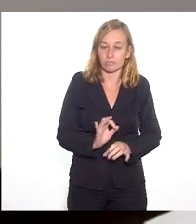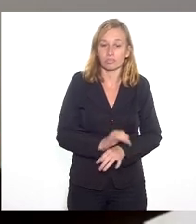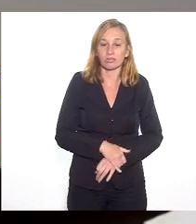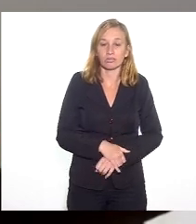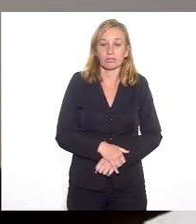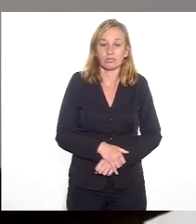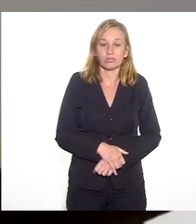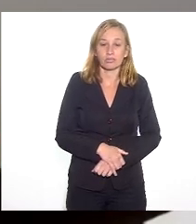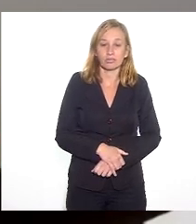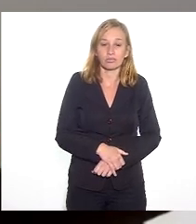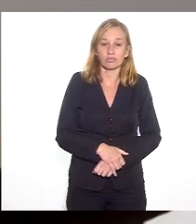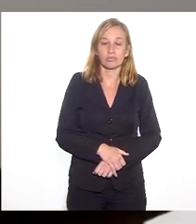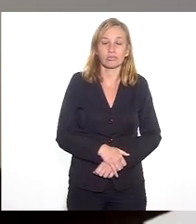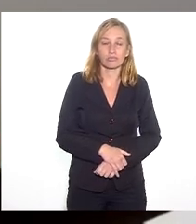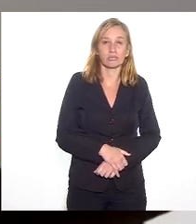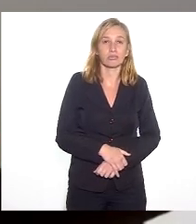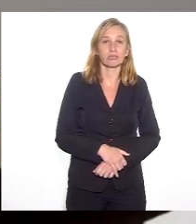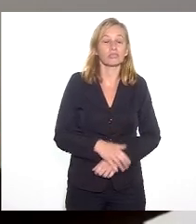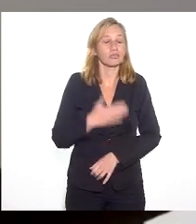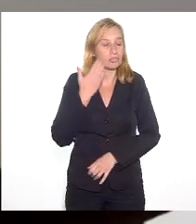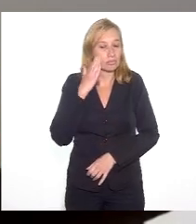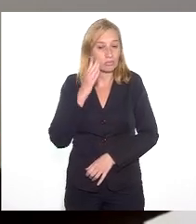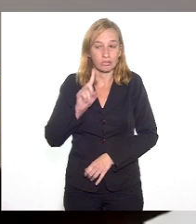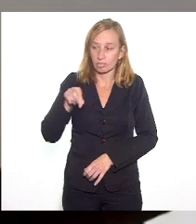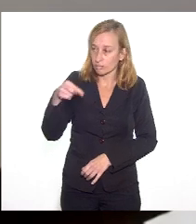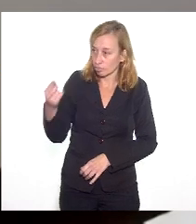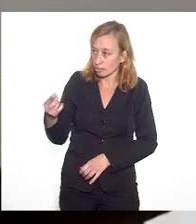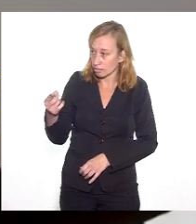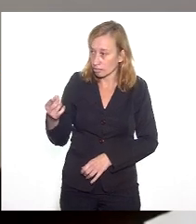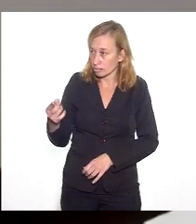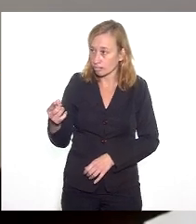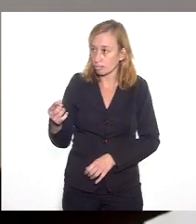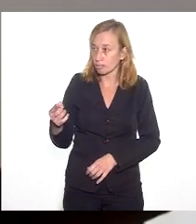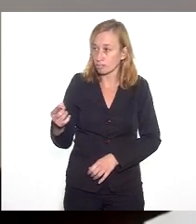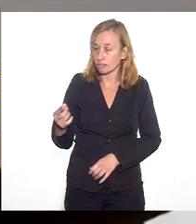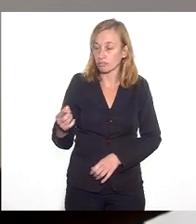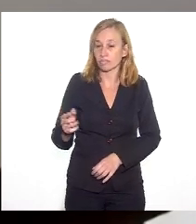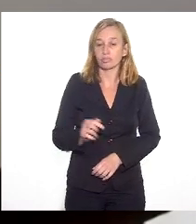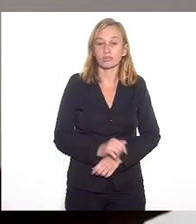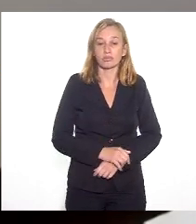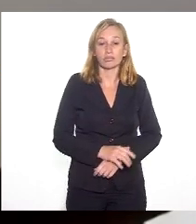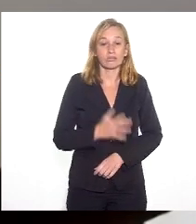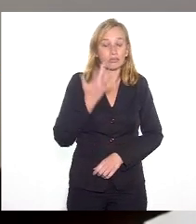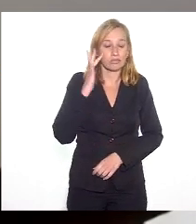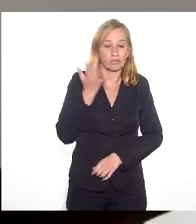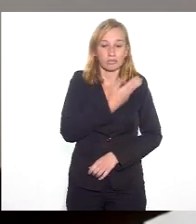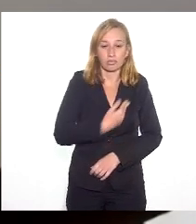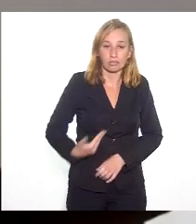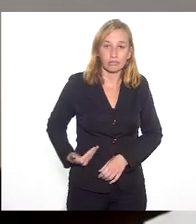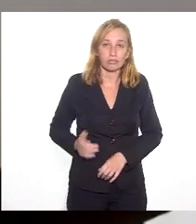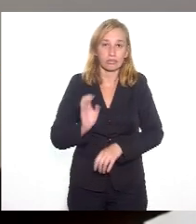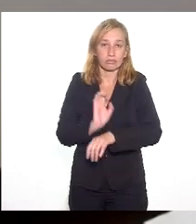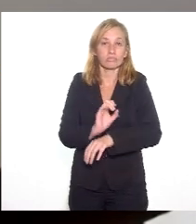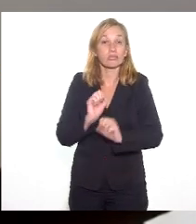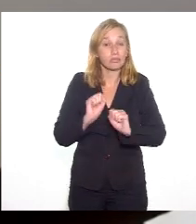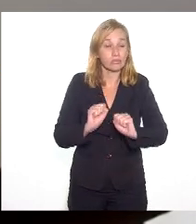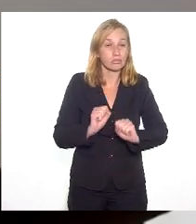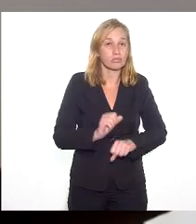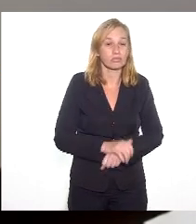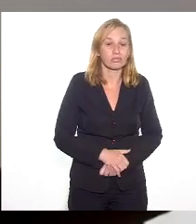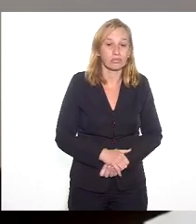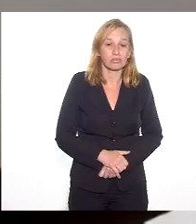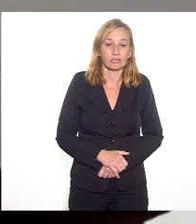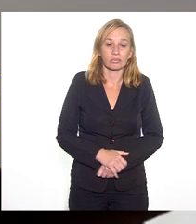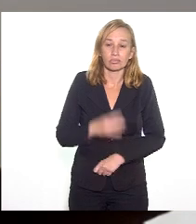tenho a impressão que, entre outras pistas possíveis, eu acho que o governo do Estado poderia,